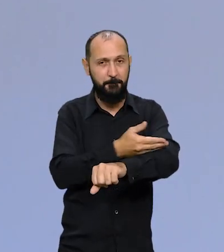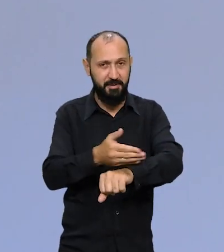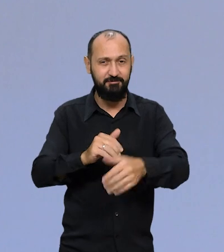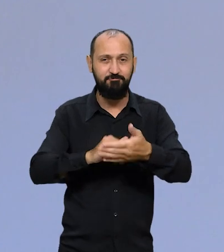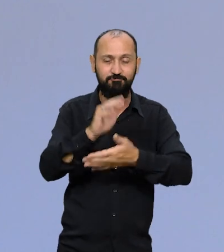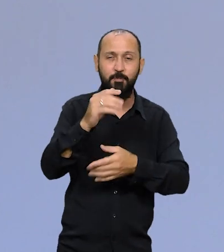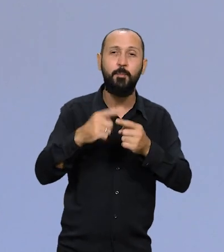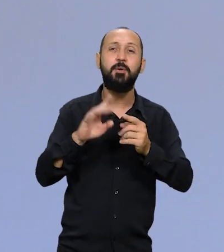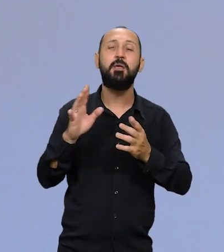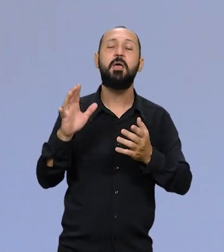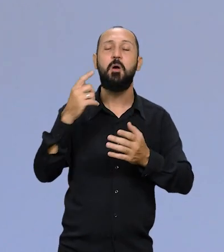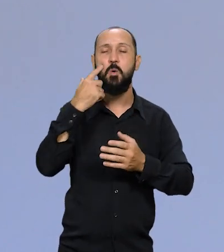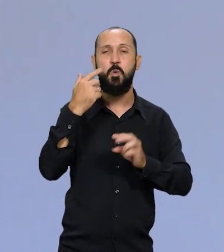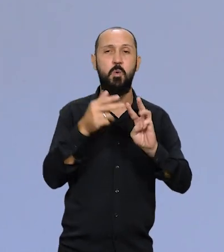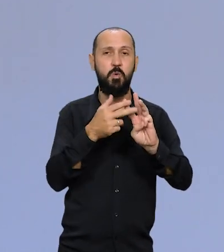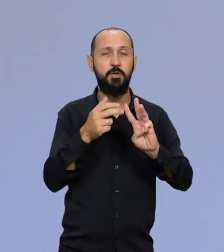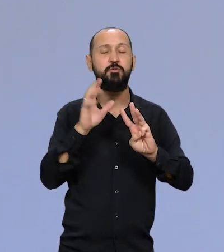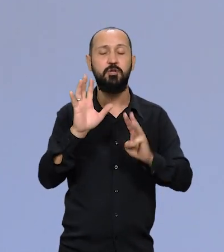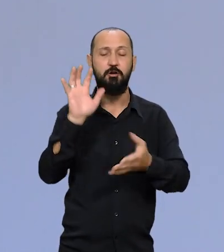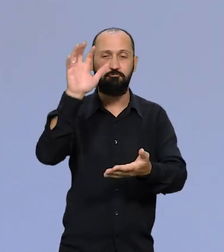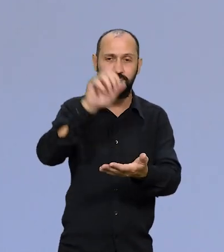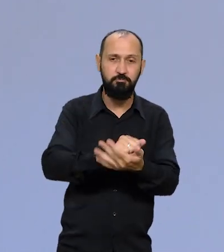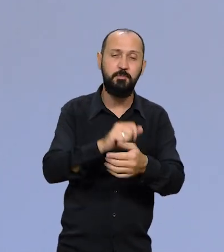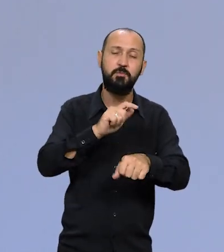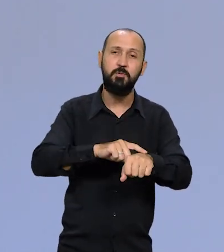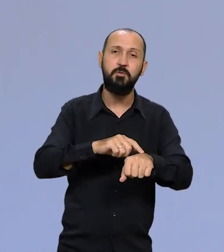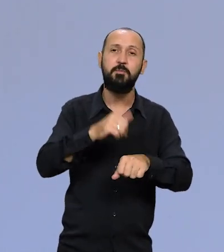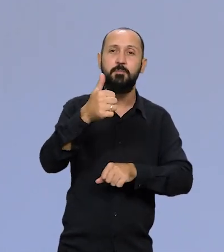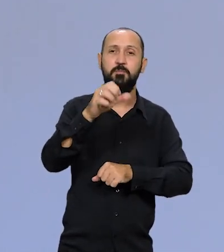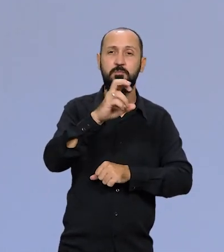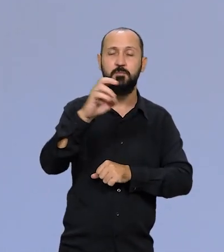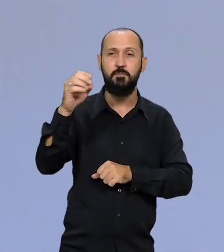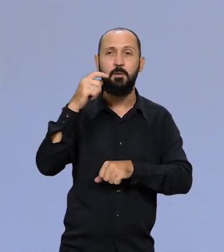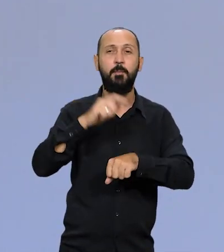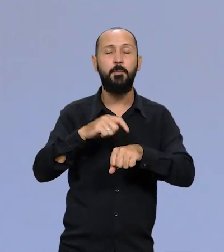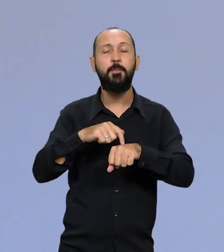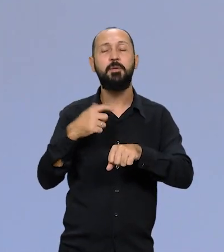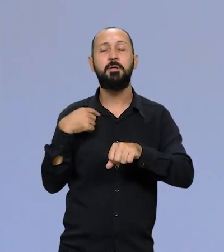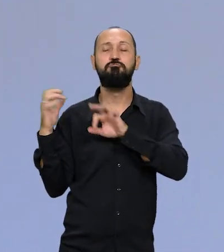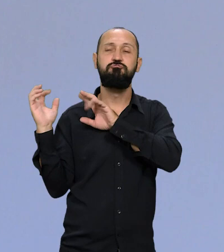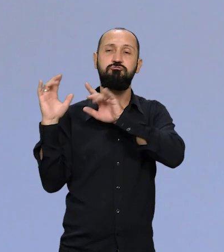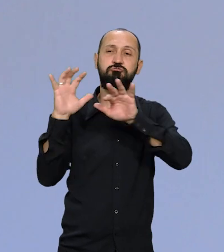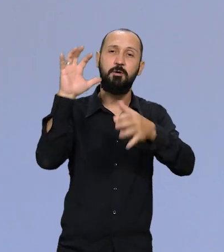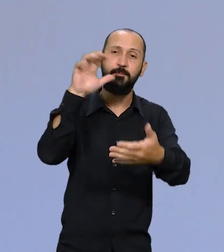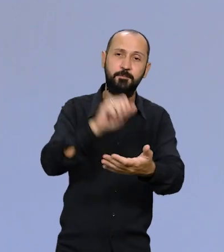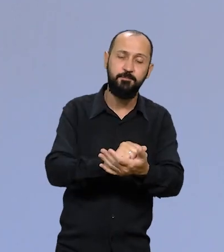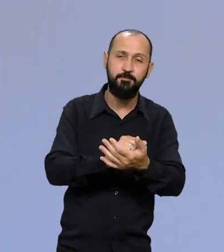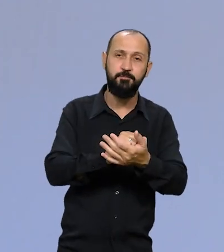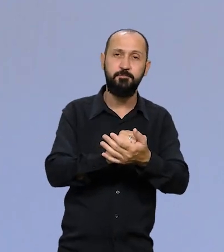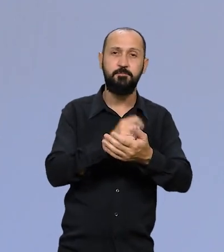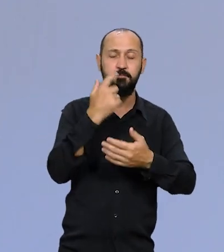tinha índio 88 é do índio, se não tinha índio 88 é do produtor rural e ponto final. Mas lá no próprio acórdão do Supremo